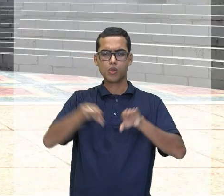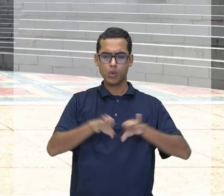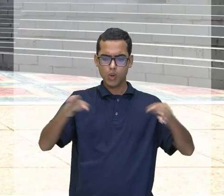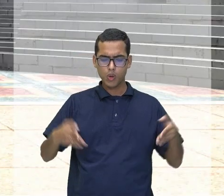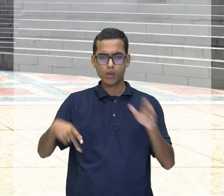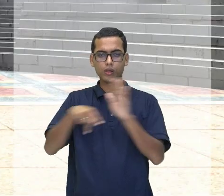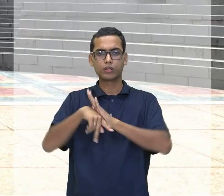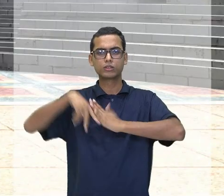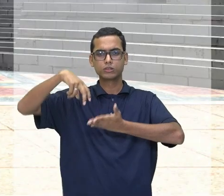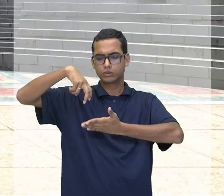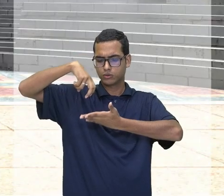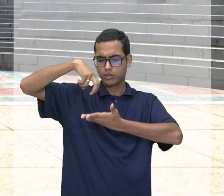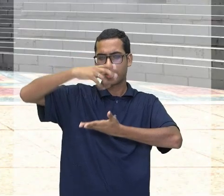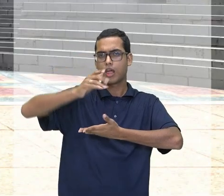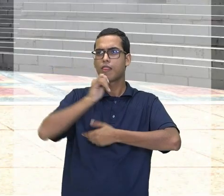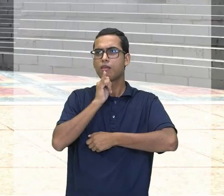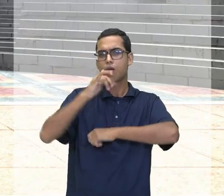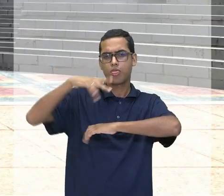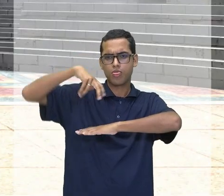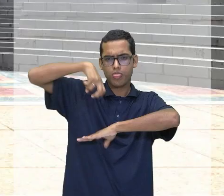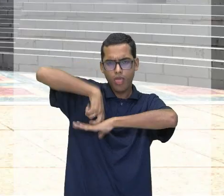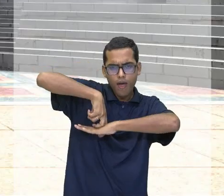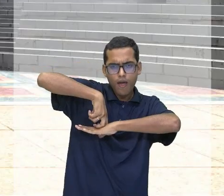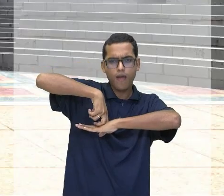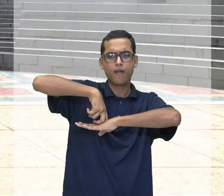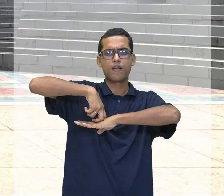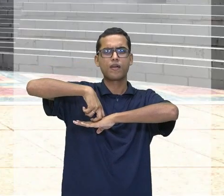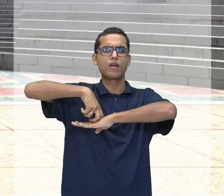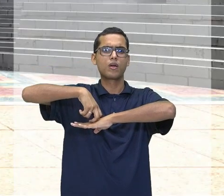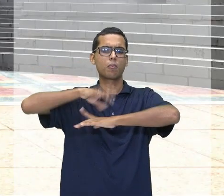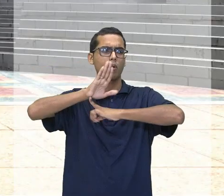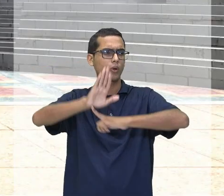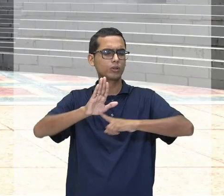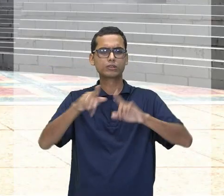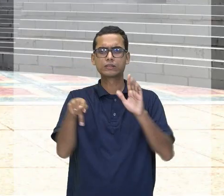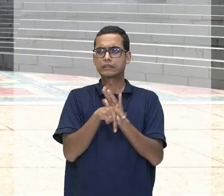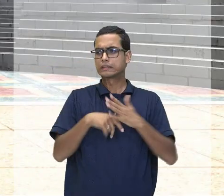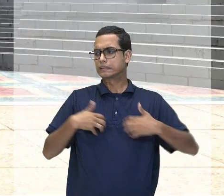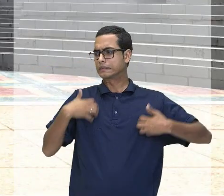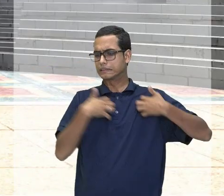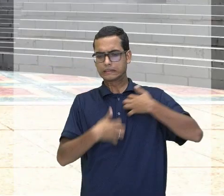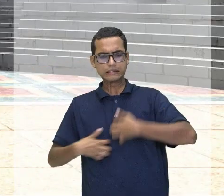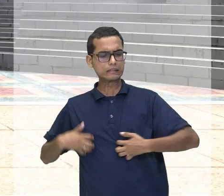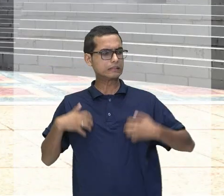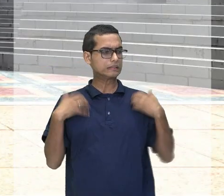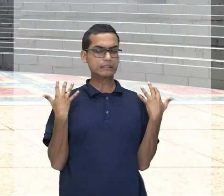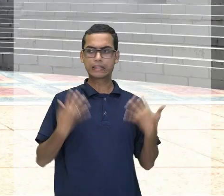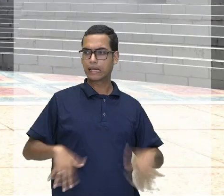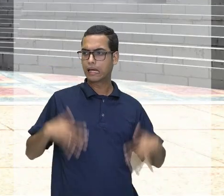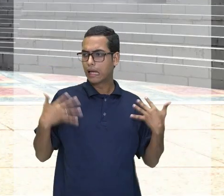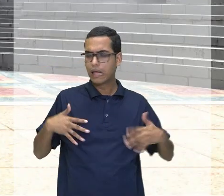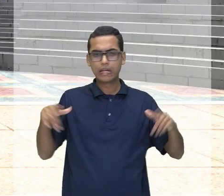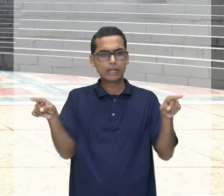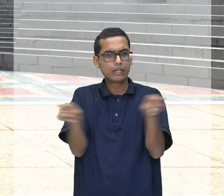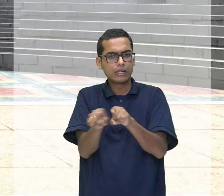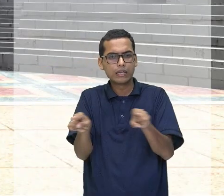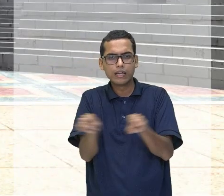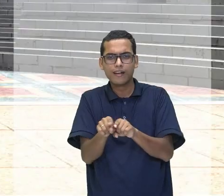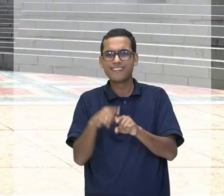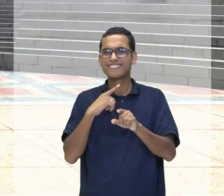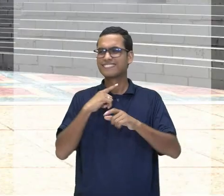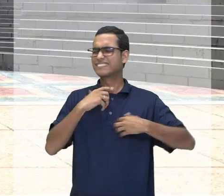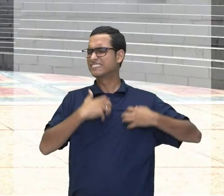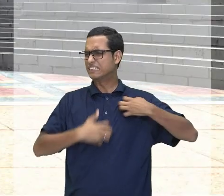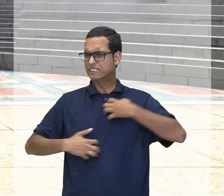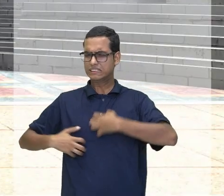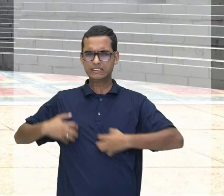joelhos de joelhos com expressões simulando desespero, aflição, angústia, né? Então tudo isso vai compor